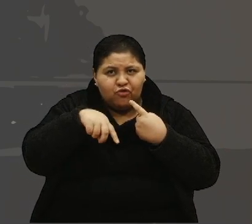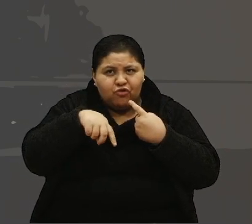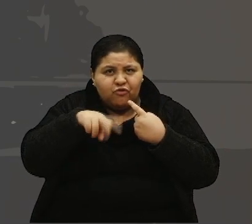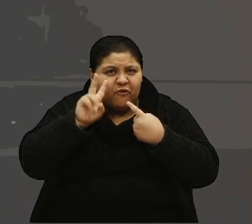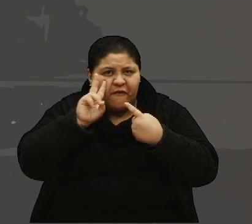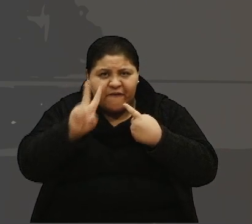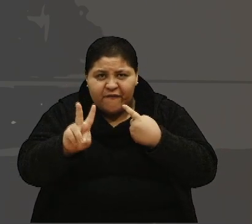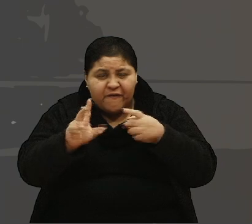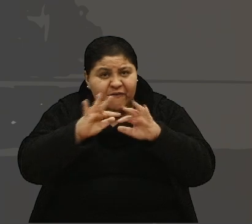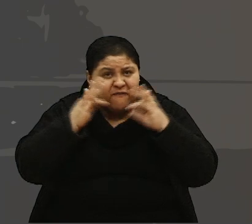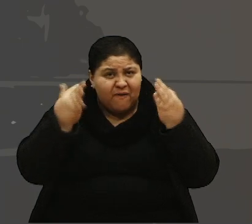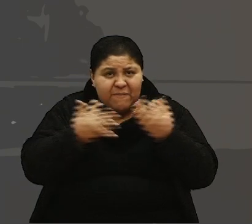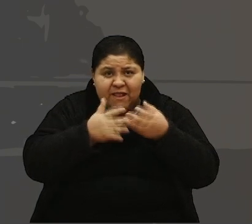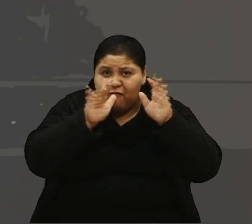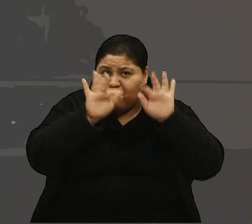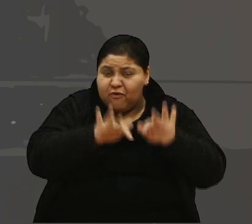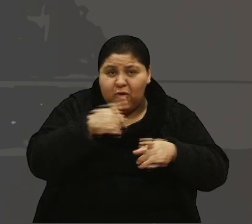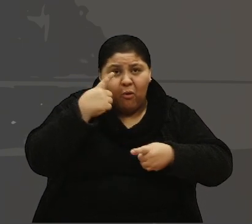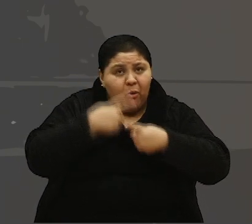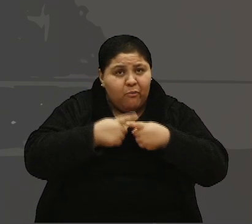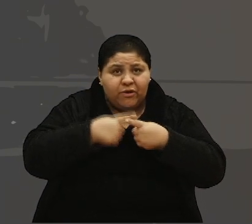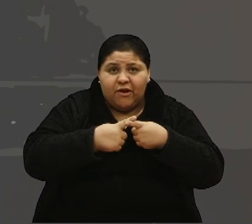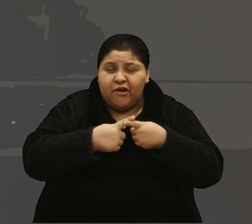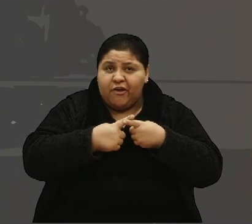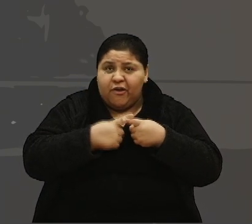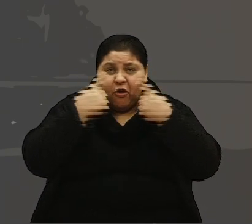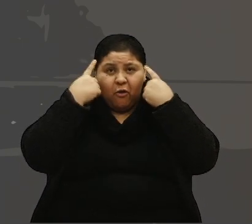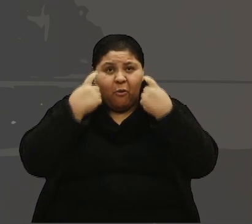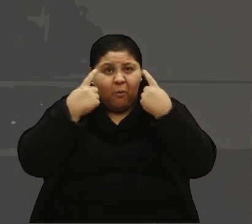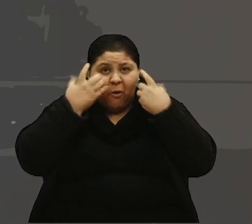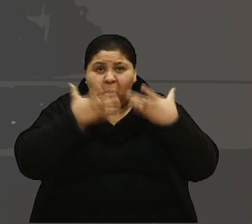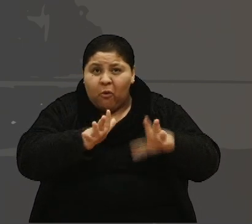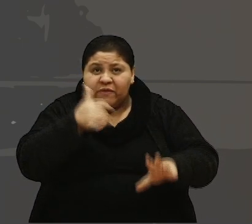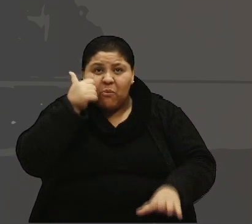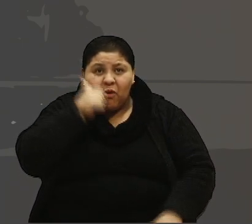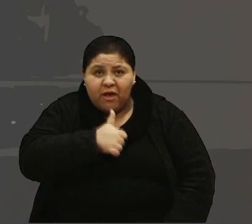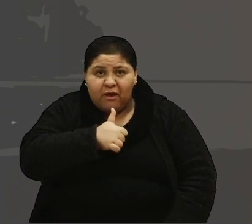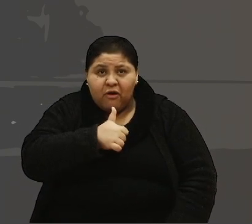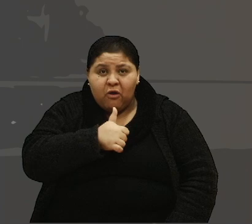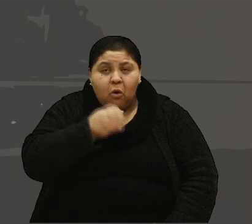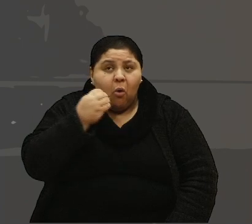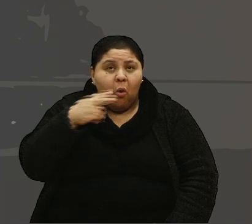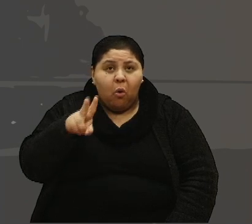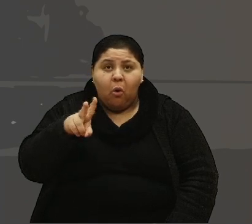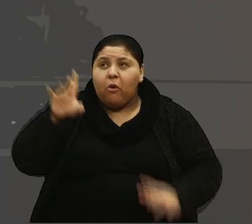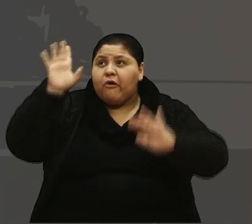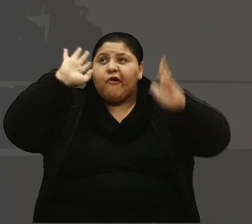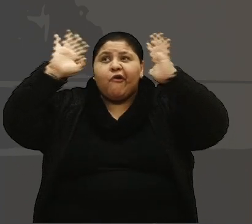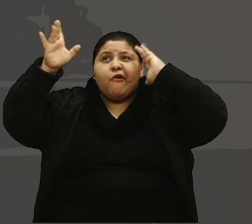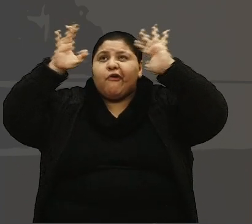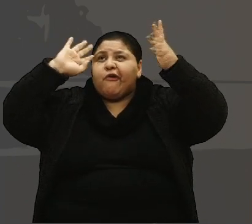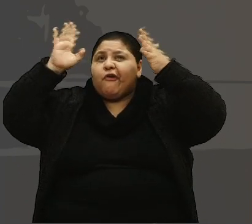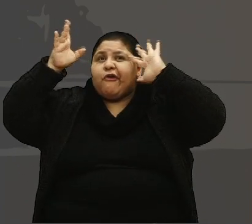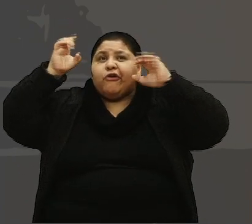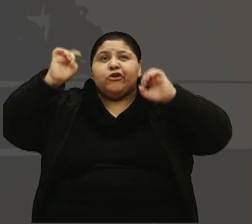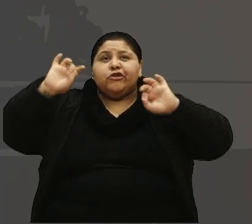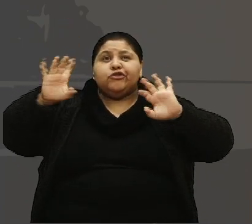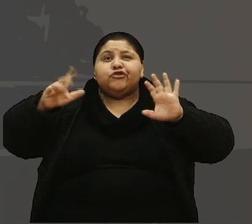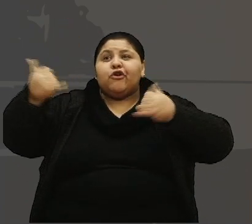família serem destruídas por conta de violência contra a mulher? Ou isso é coisa da nossa cabeça que chega apenas no meu